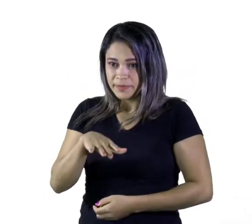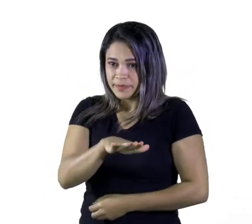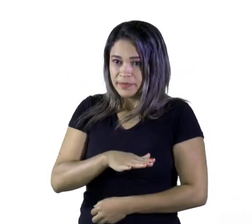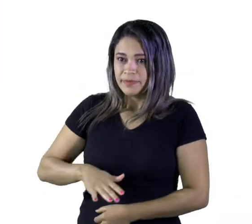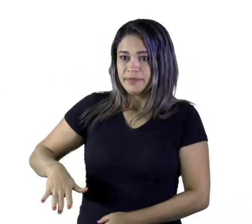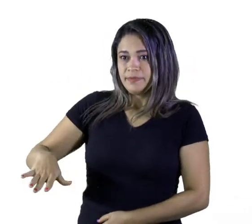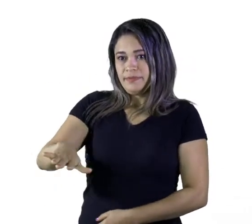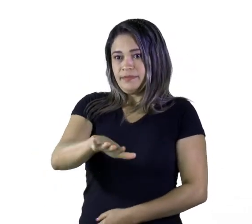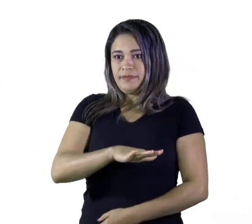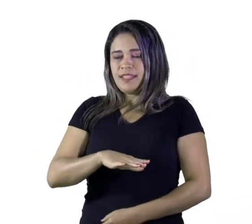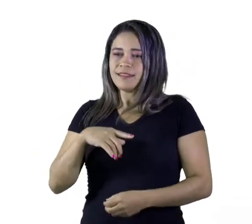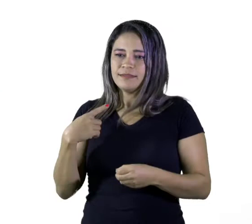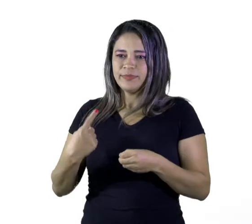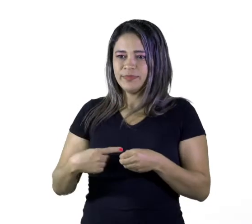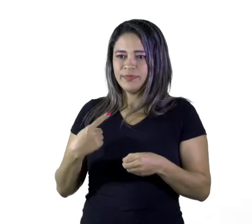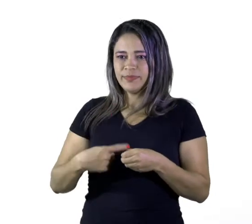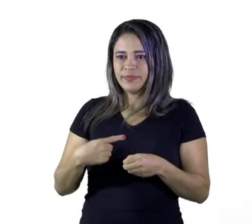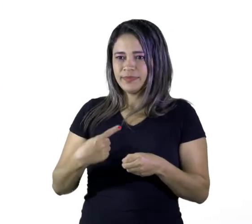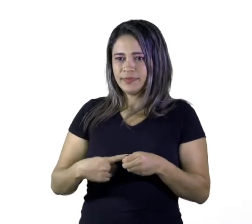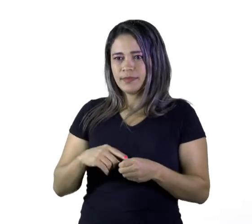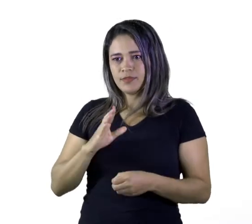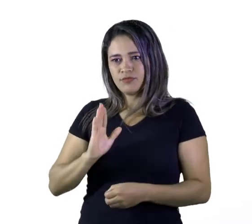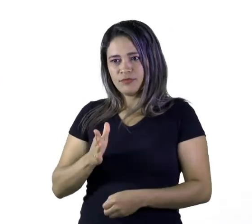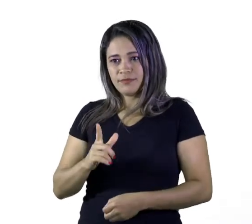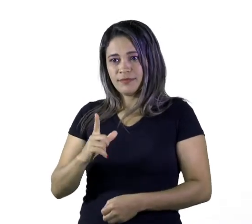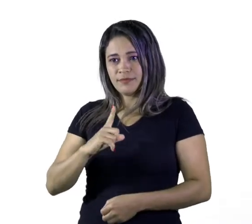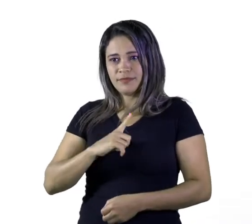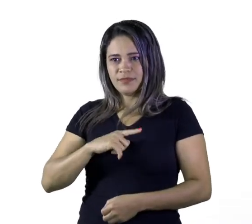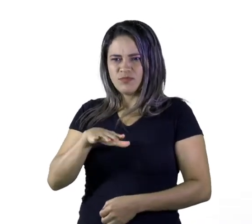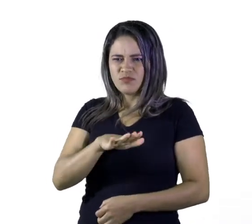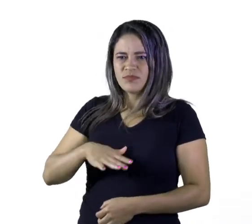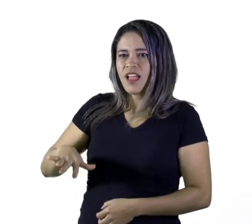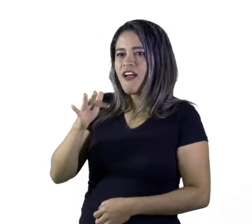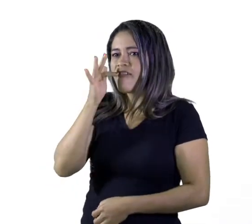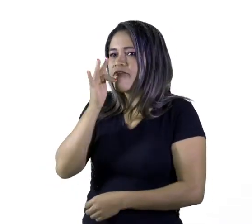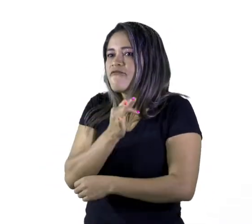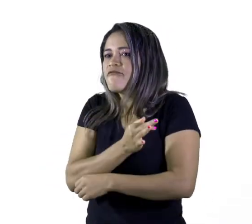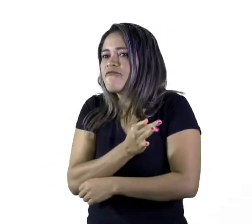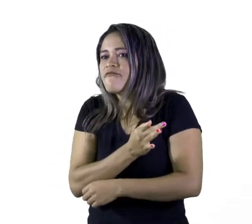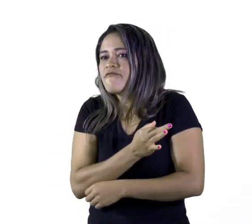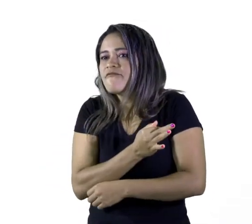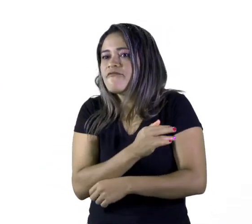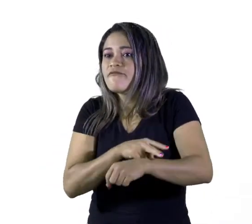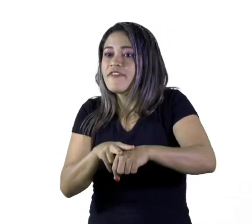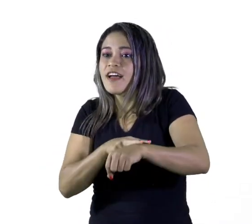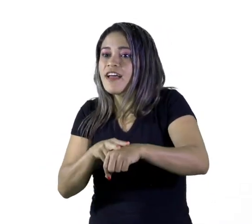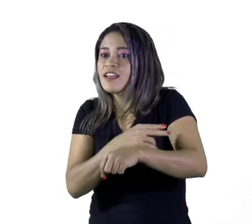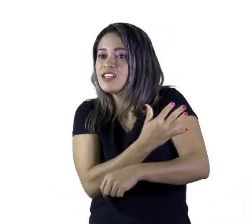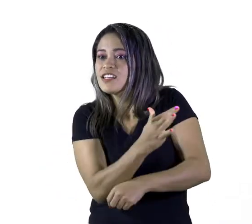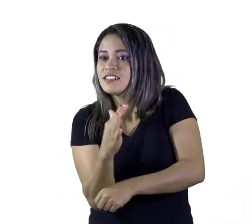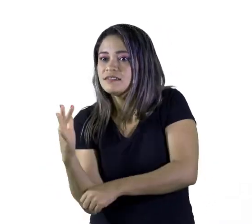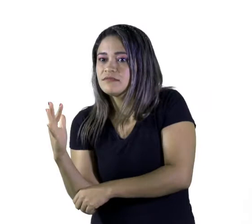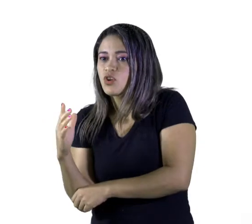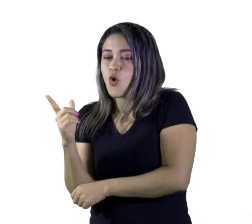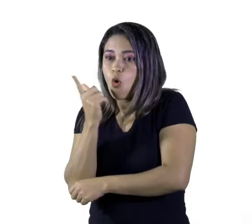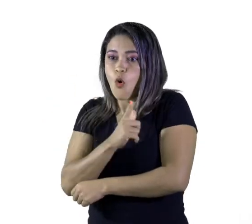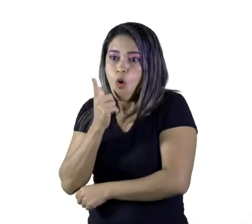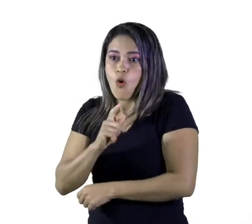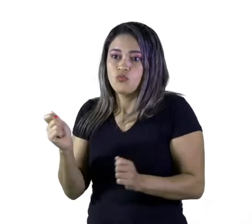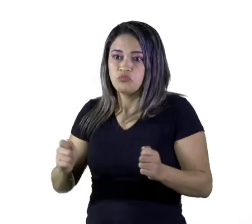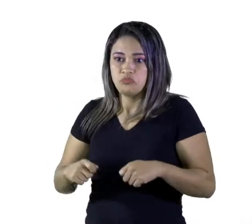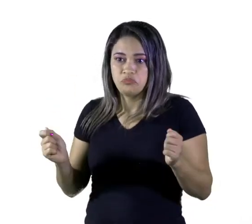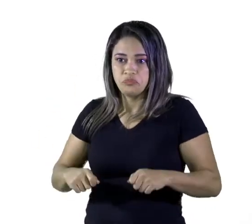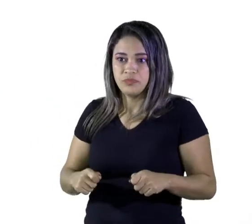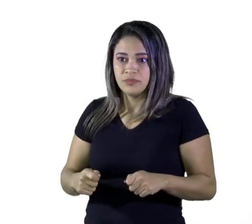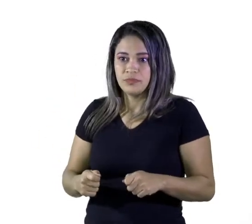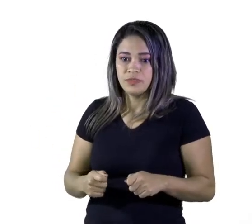urbano, a nossa cidade, já tem muitas áreas verdes. A gente está conseguindo produzir alimentos